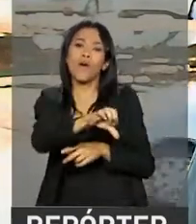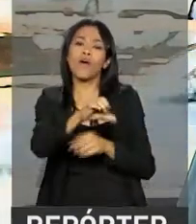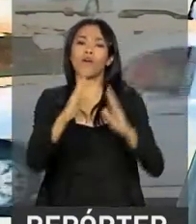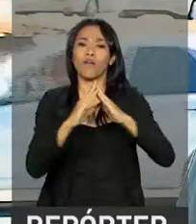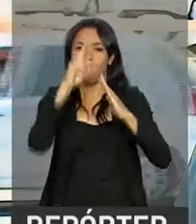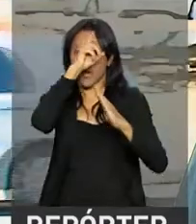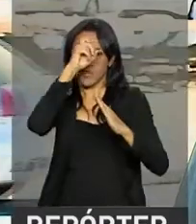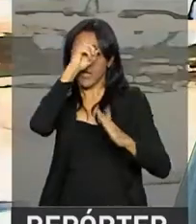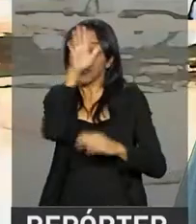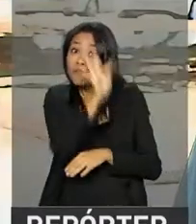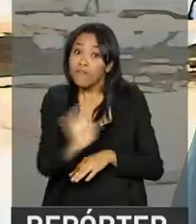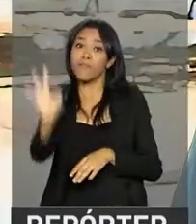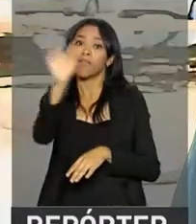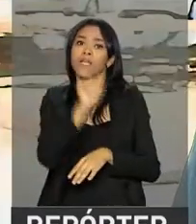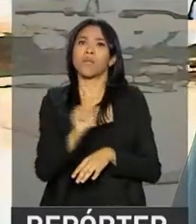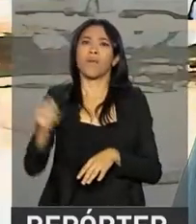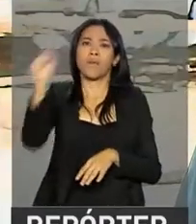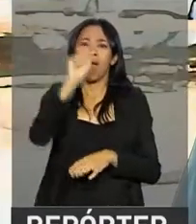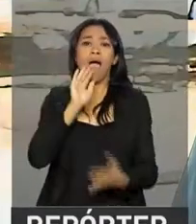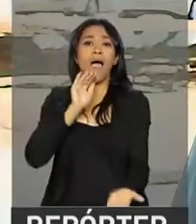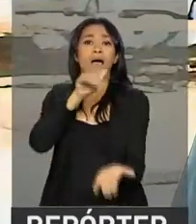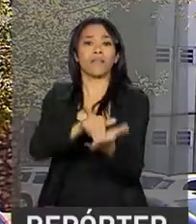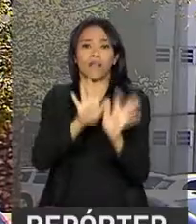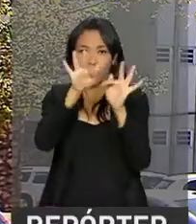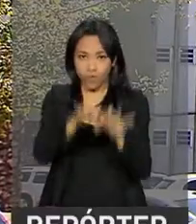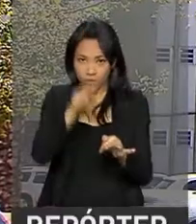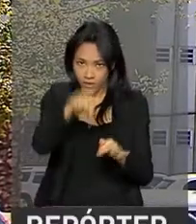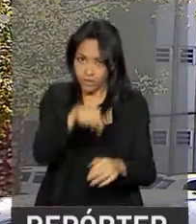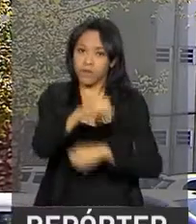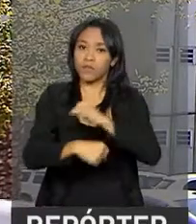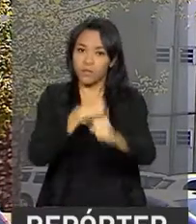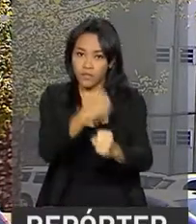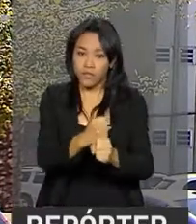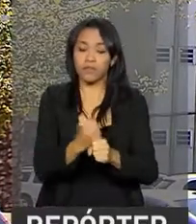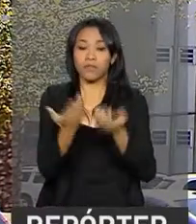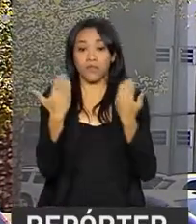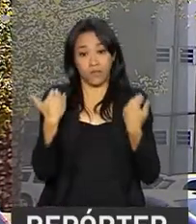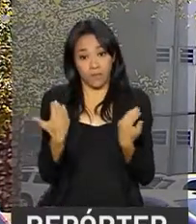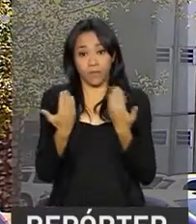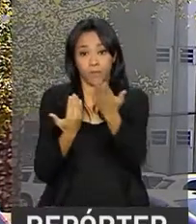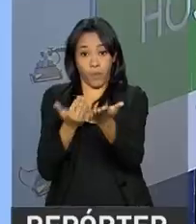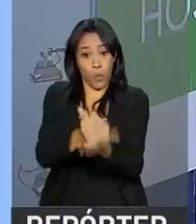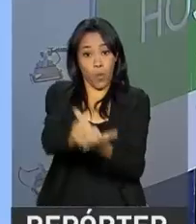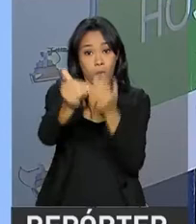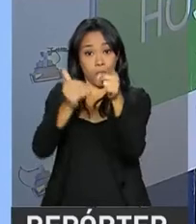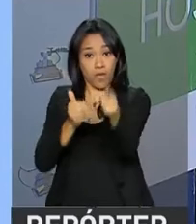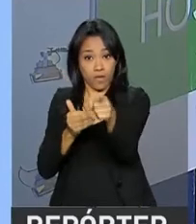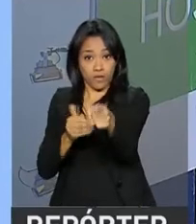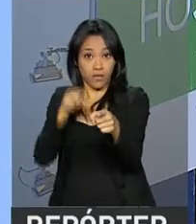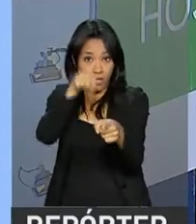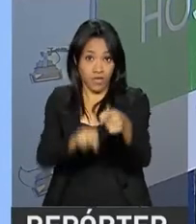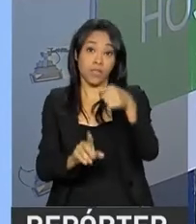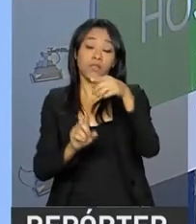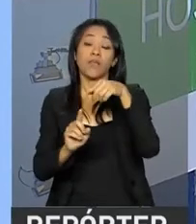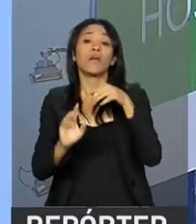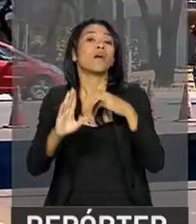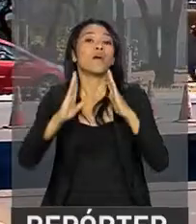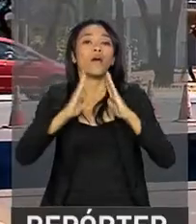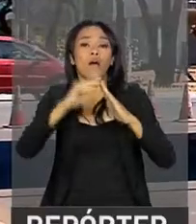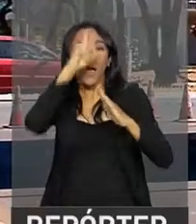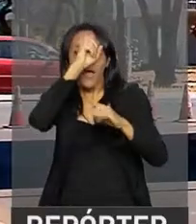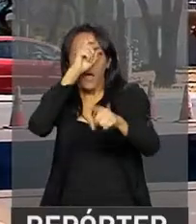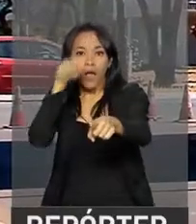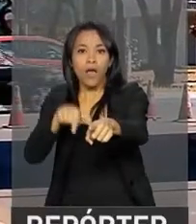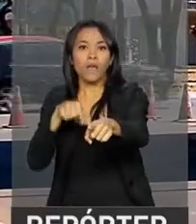do país até o fim deste ano a iniciativa começa pelo hospital universitário de brasília o